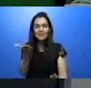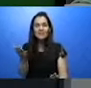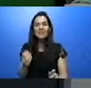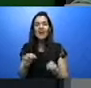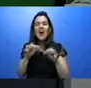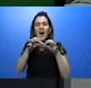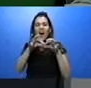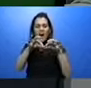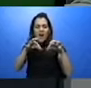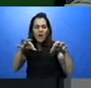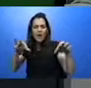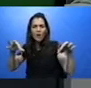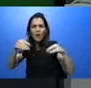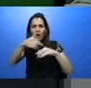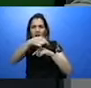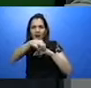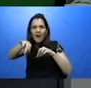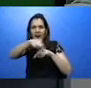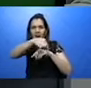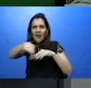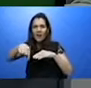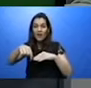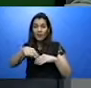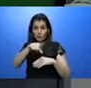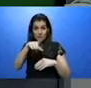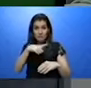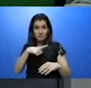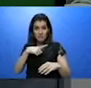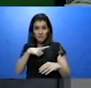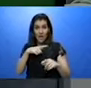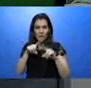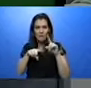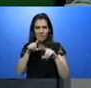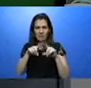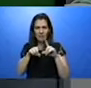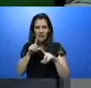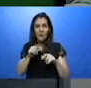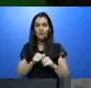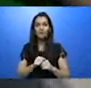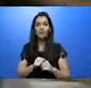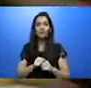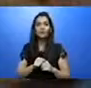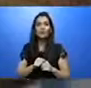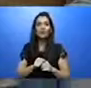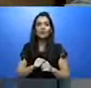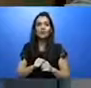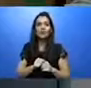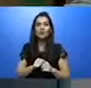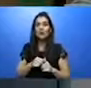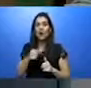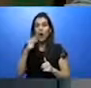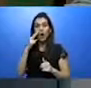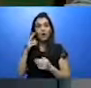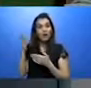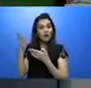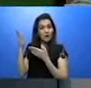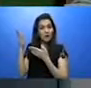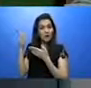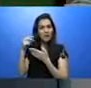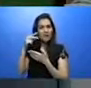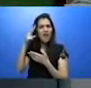Ó, uma régua vocês têm, que vocês receberam, né, no material. Se vocês não estão com ela aí, vocês se recordam do